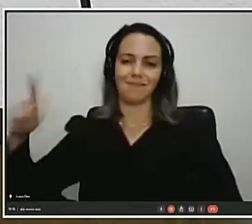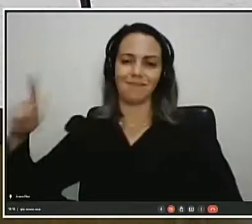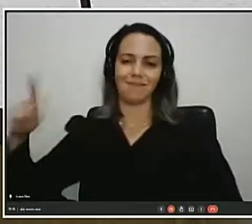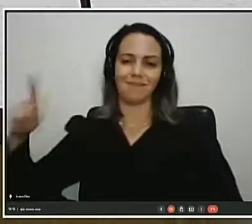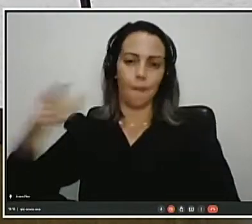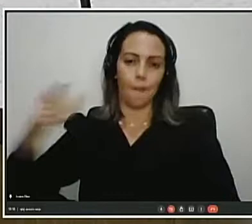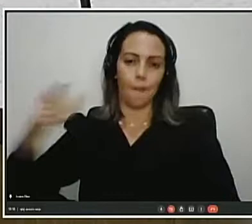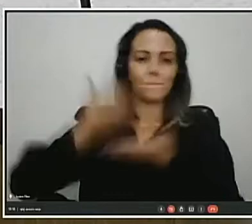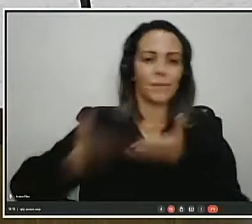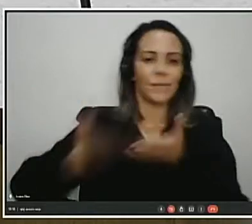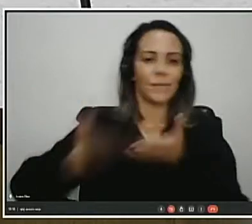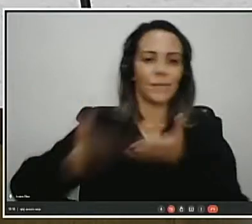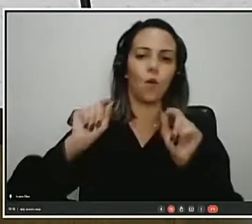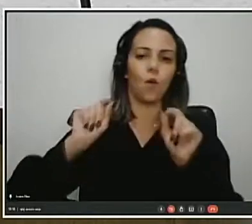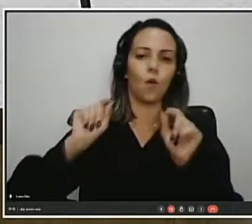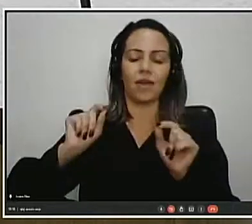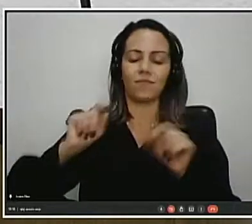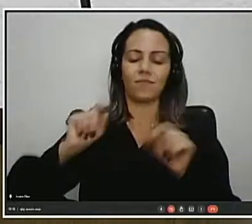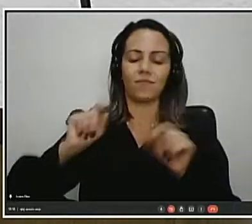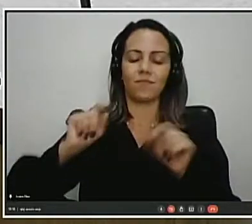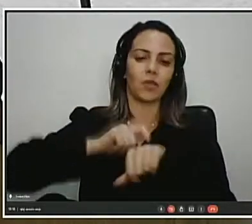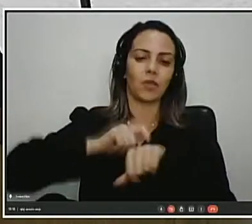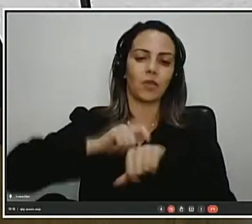chamam de janela de oportunidade.